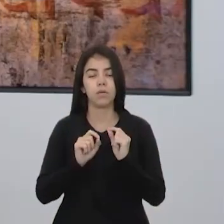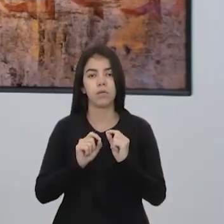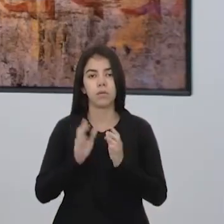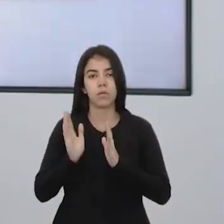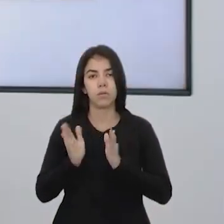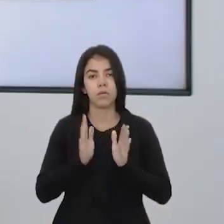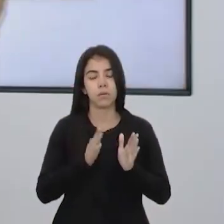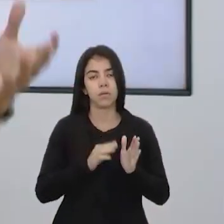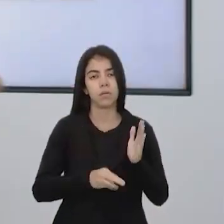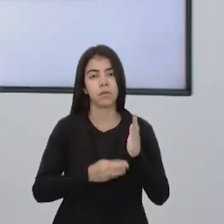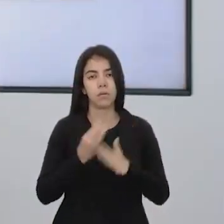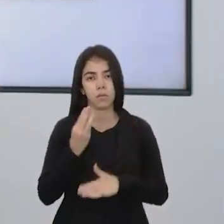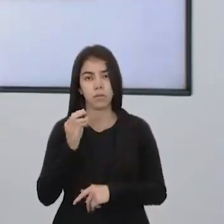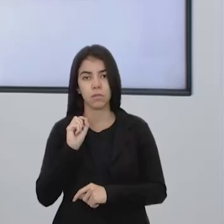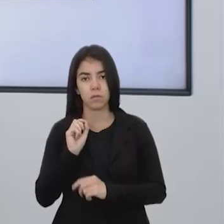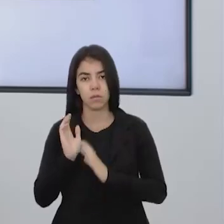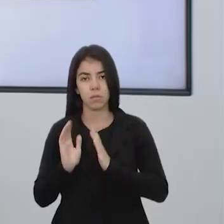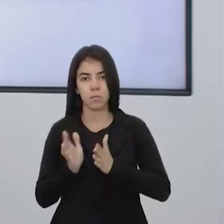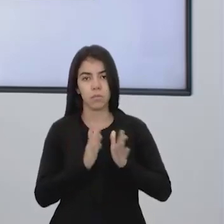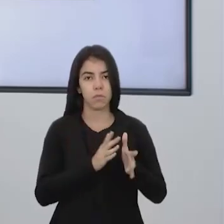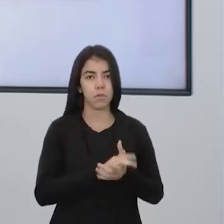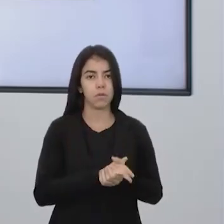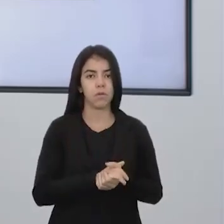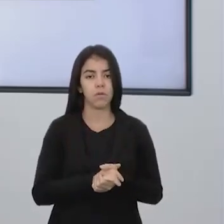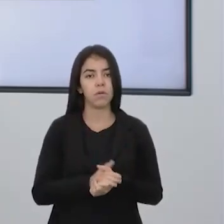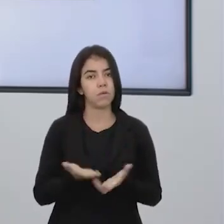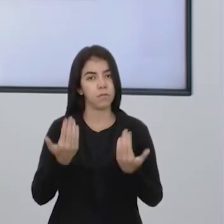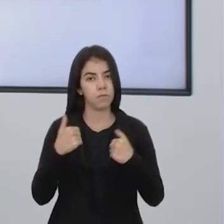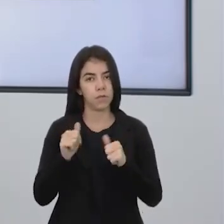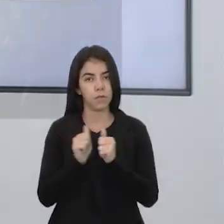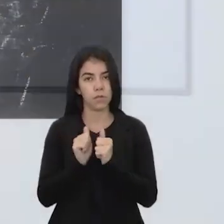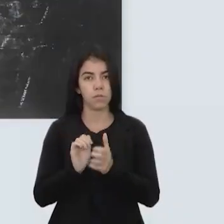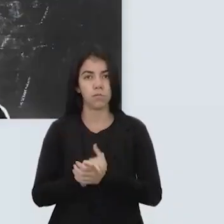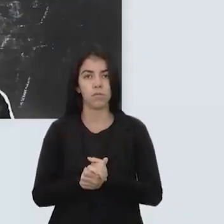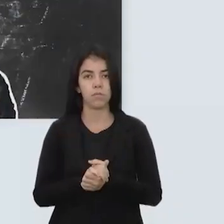subdivide entre essas três categorias. Vamos lá!